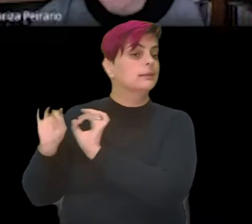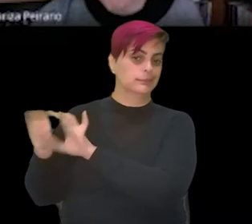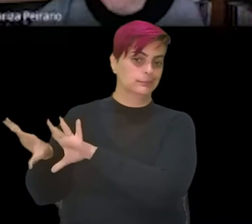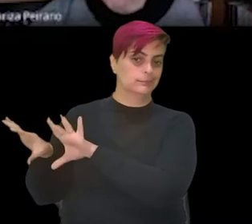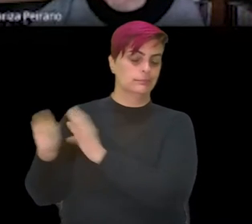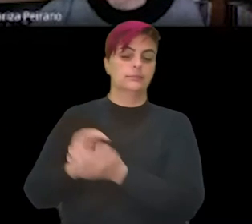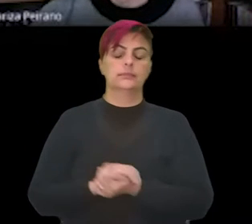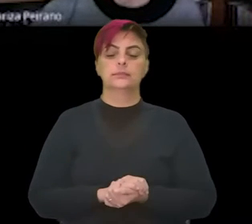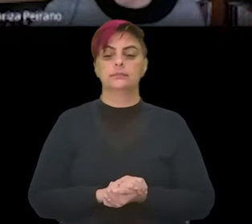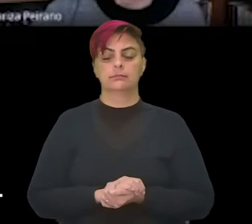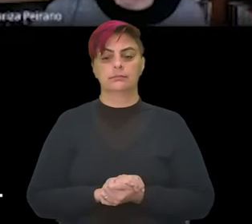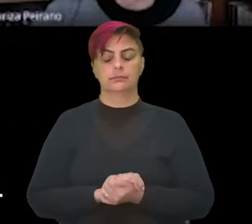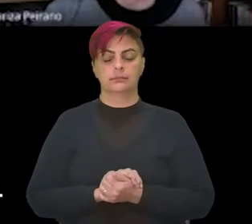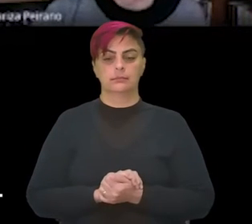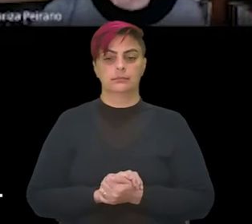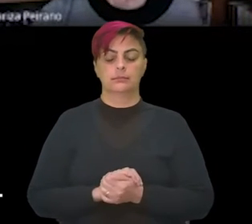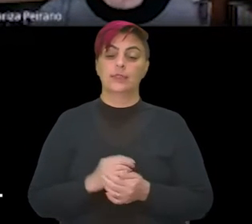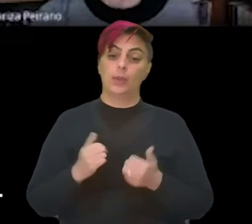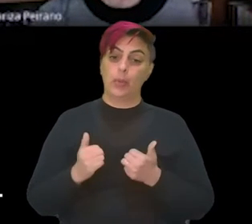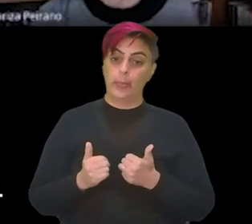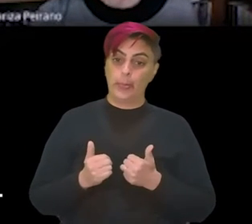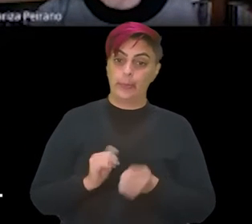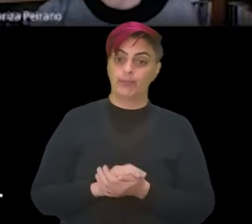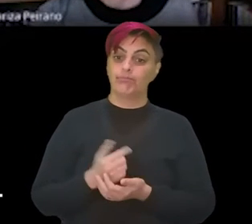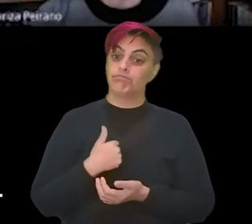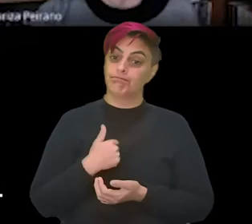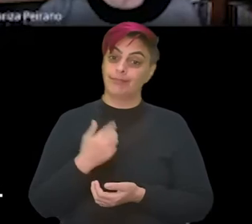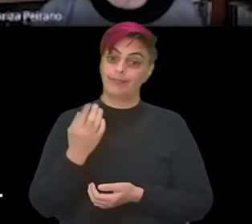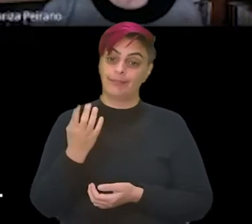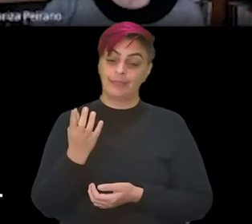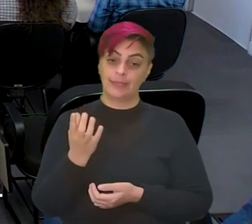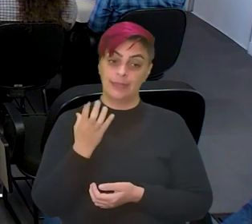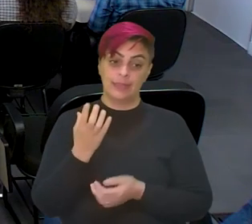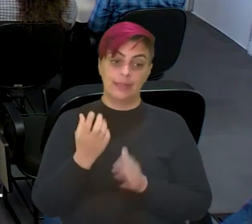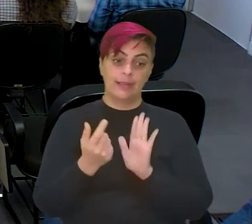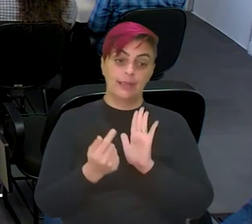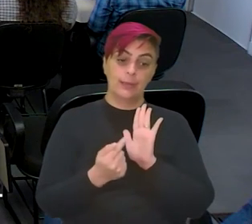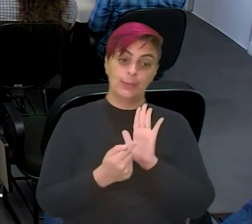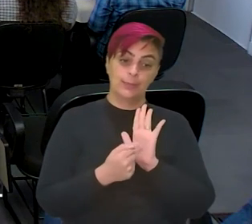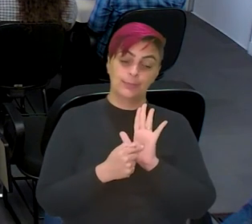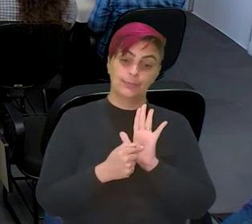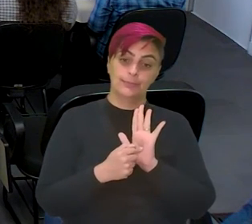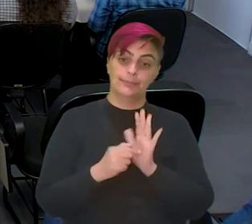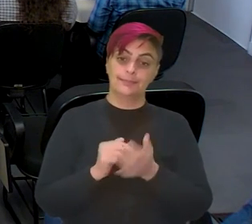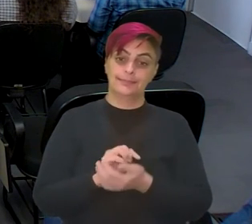nasceu. Muito bem, isso é o que eu queria